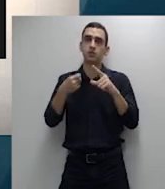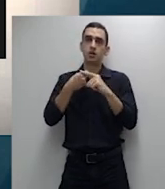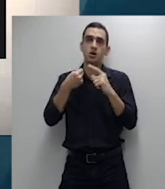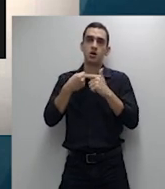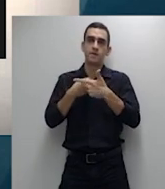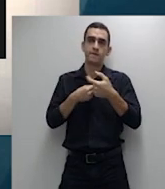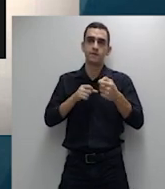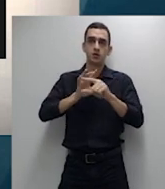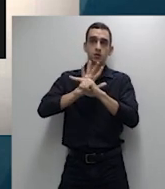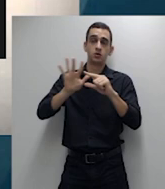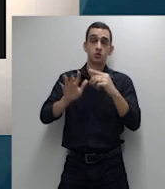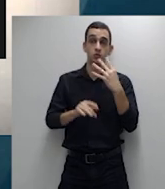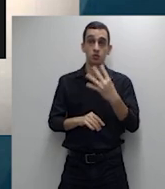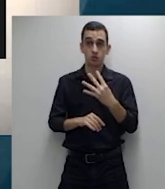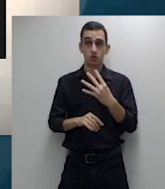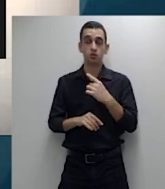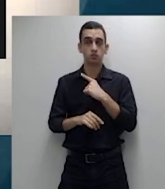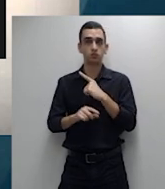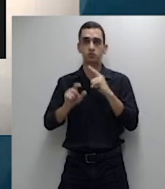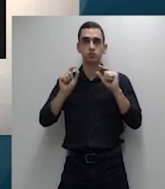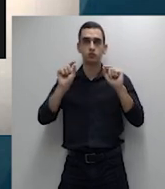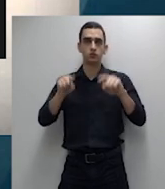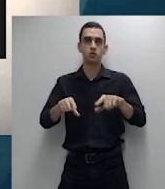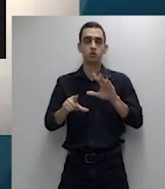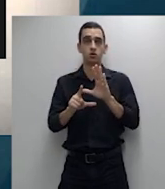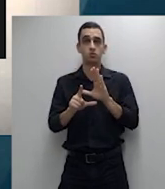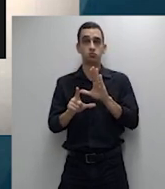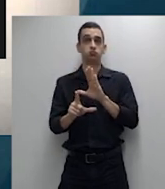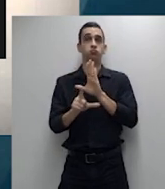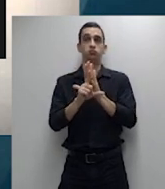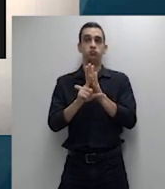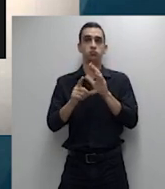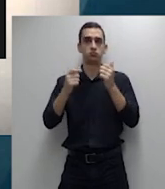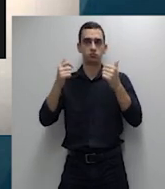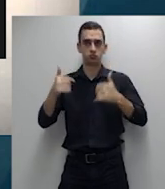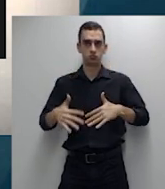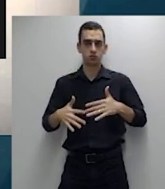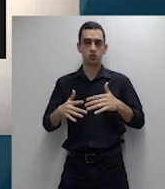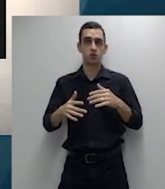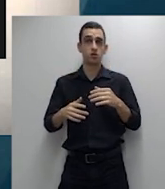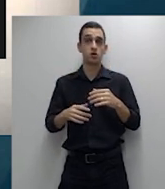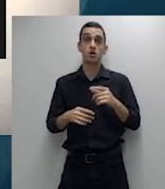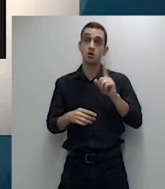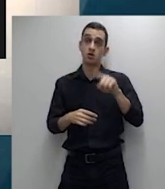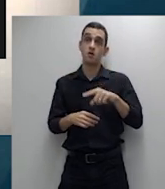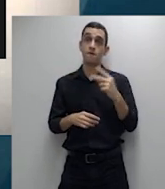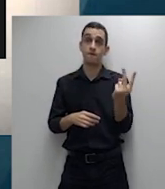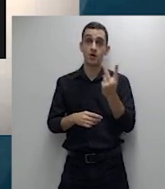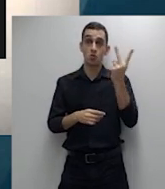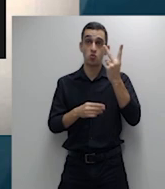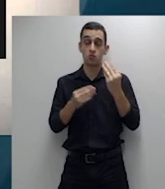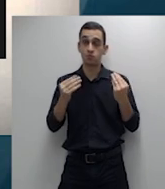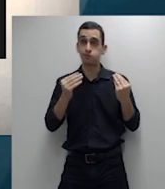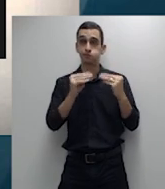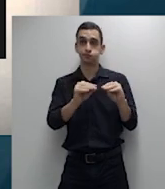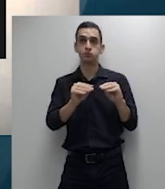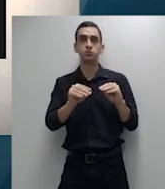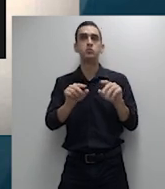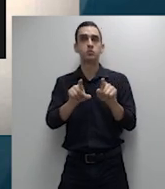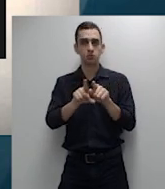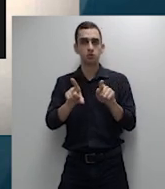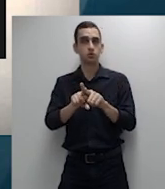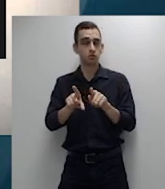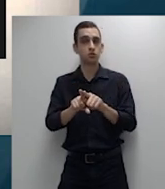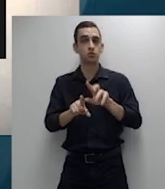4º se vê web para lend fixar por Equidade o valor fixo e eu também será fixado